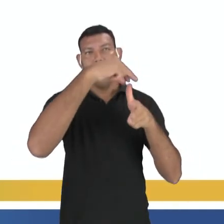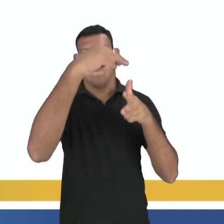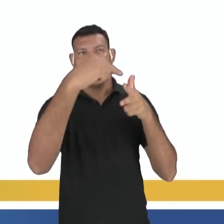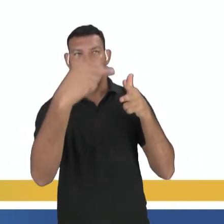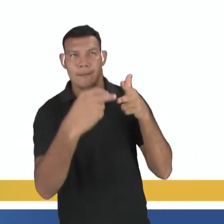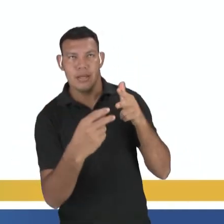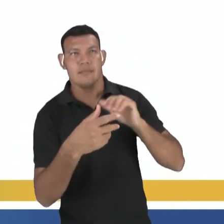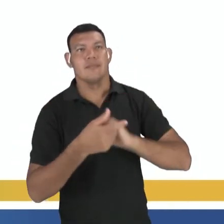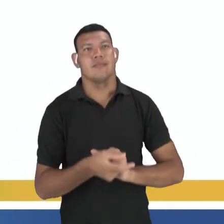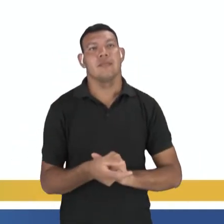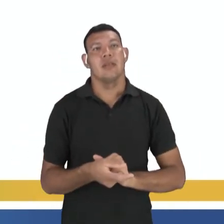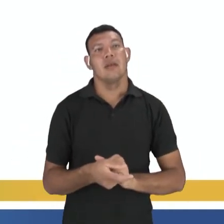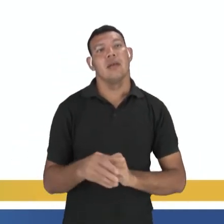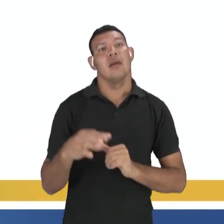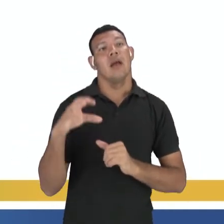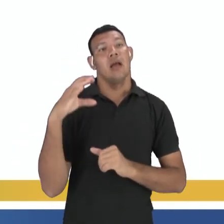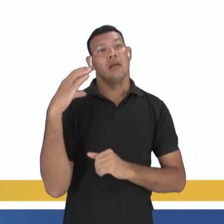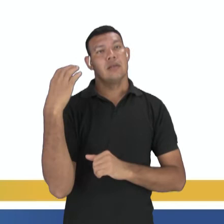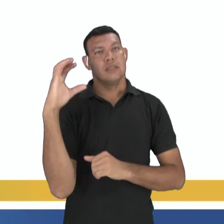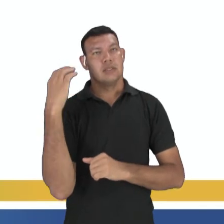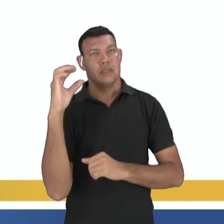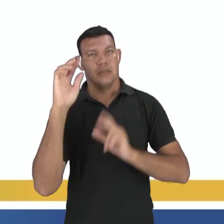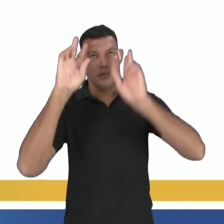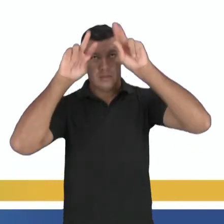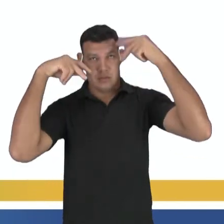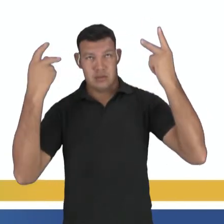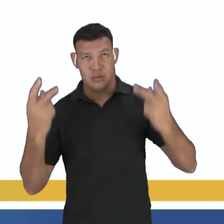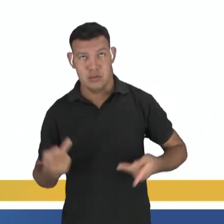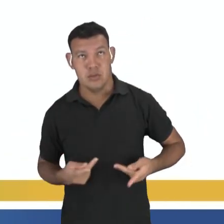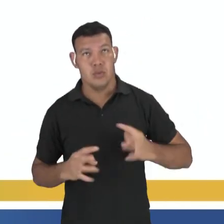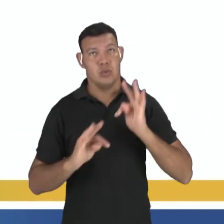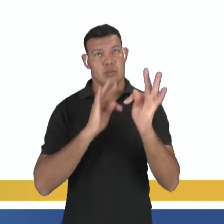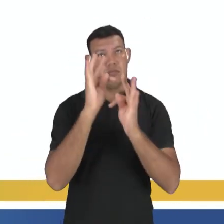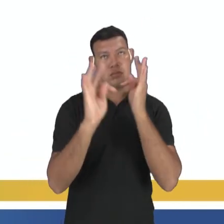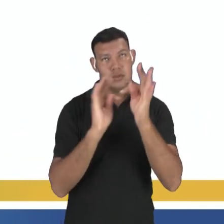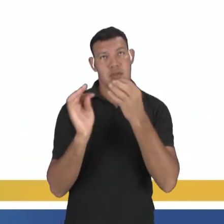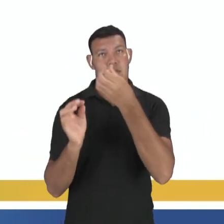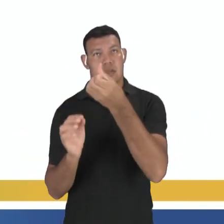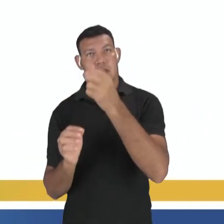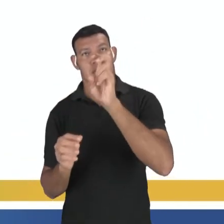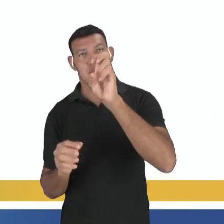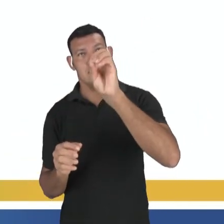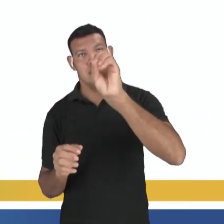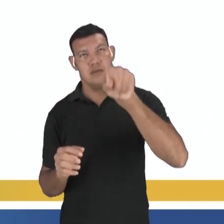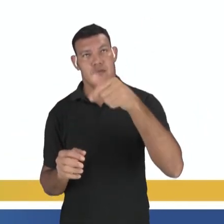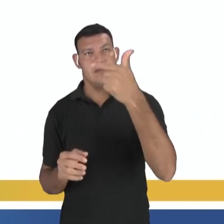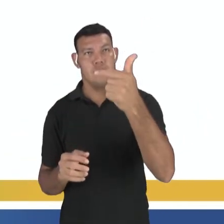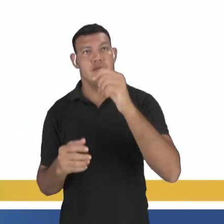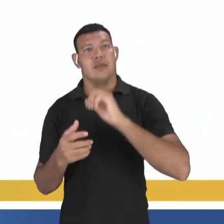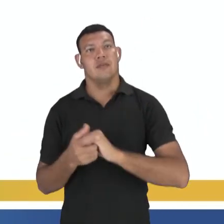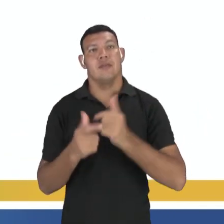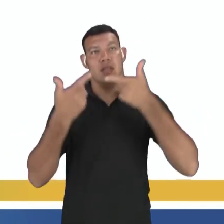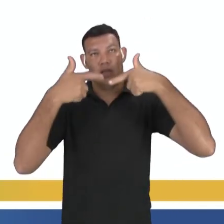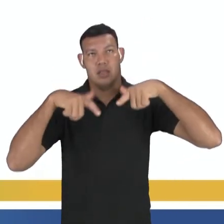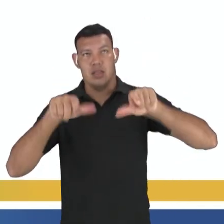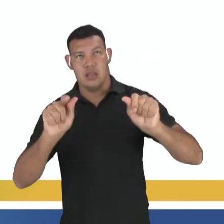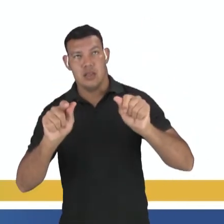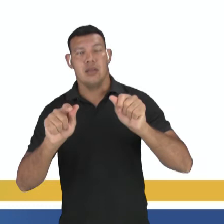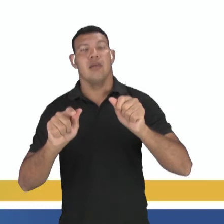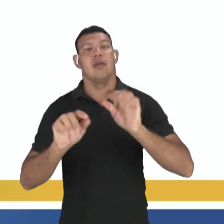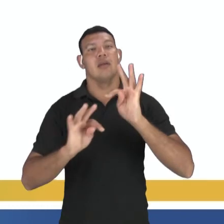tirou 650,2, em linguagem 640,8, nas ciências da